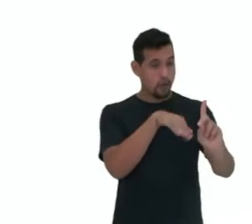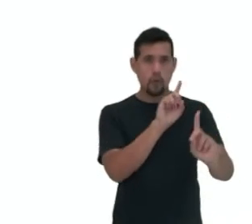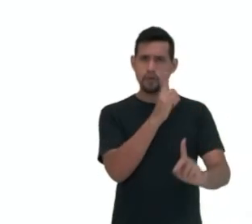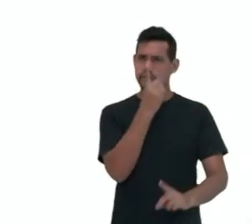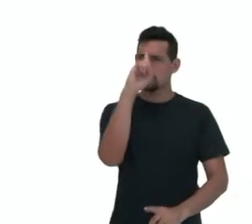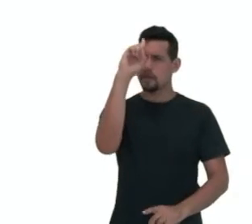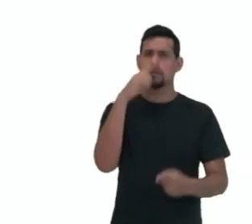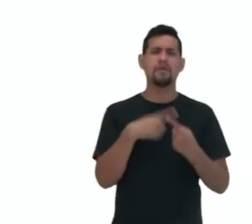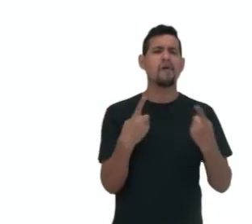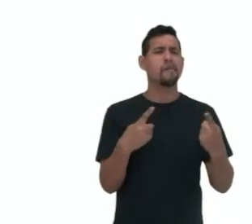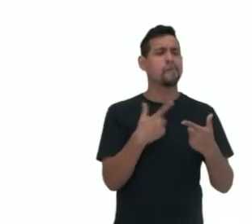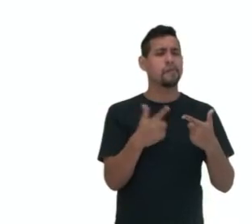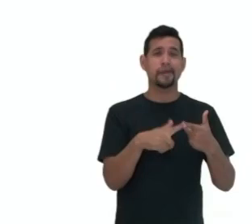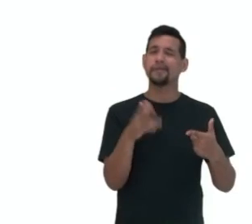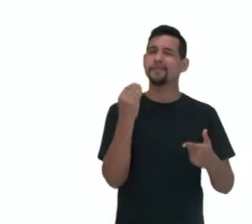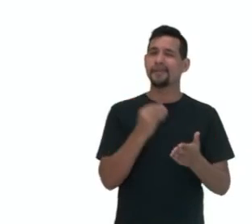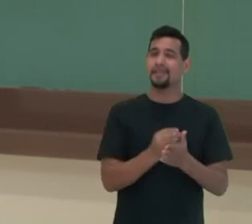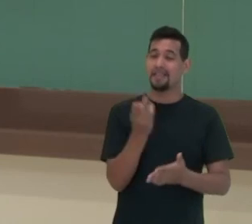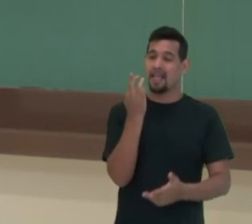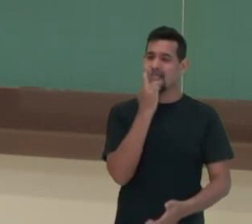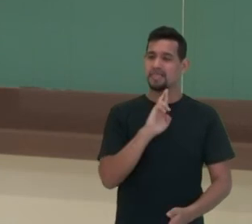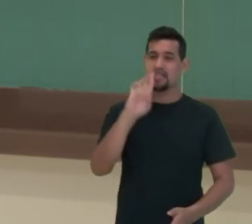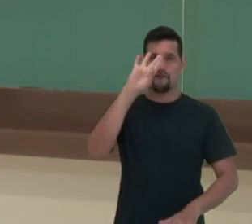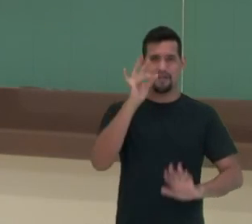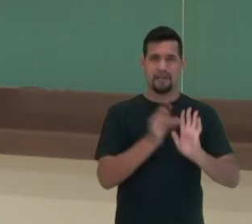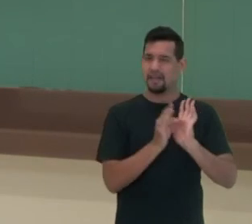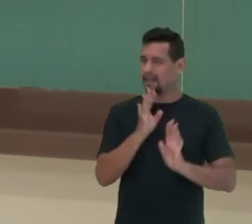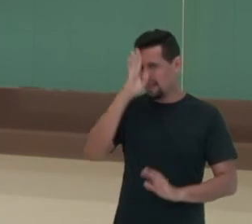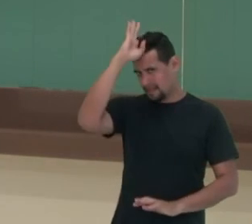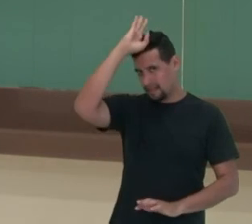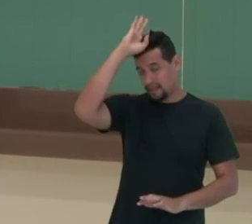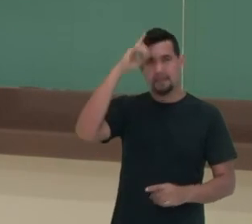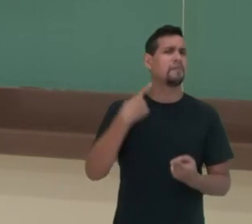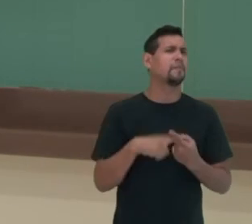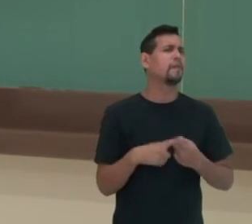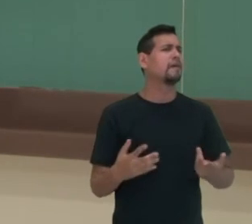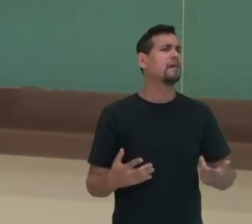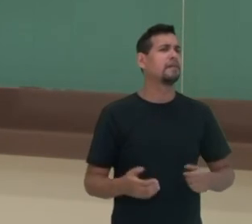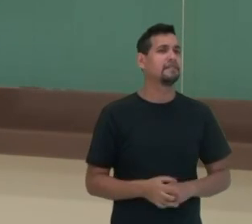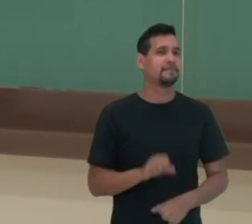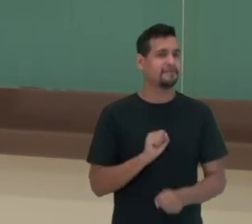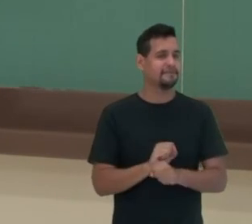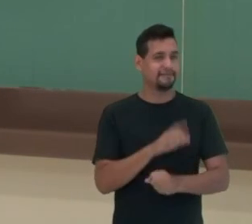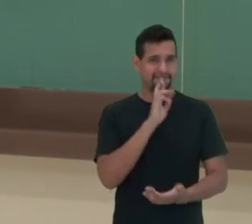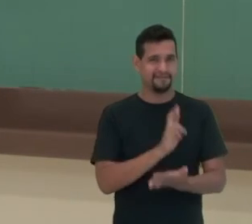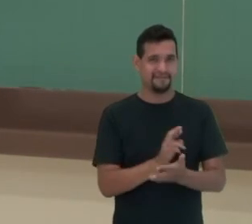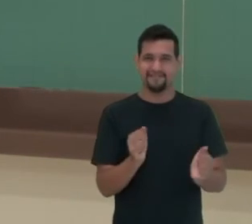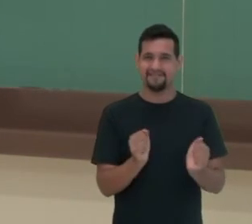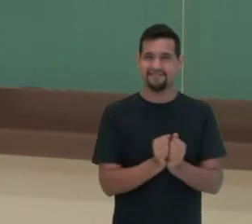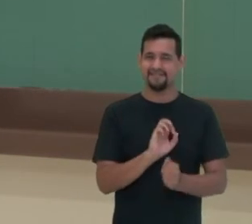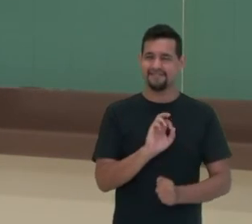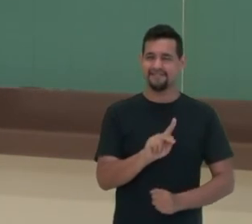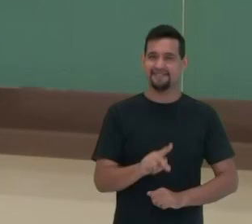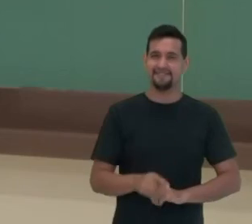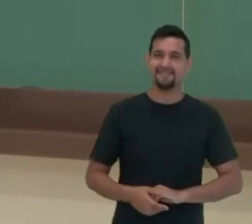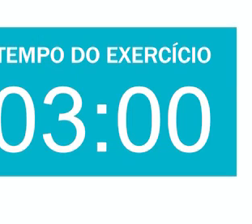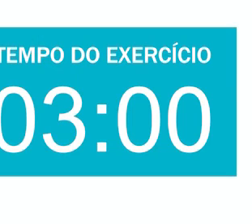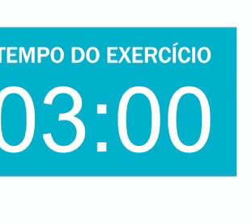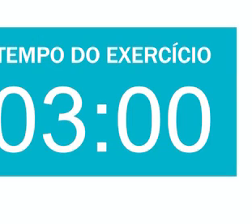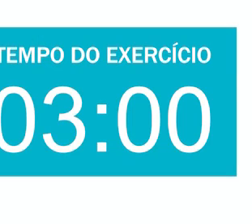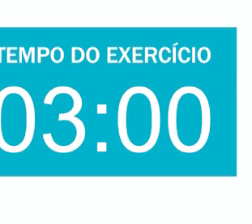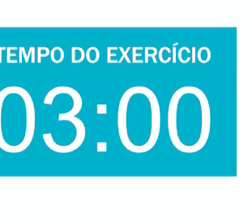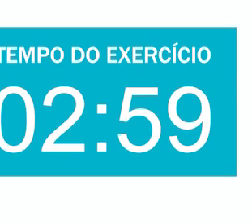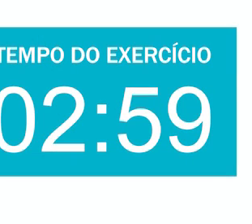que entrava em conflito com a religião oficial do Império Romano. Por quê? Daqui a pouquinho nós voltamos, corrigimos juntos.